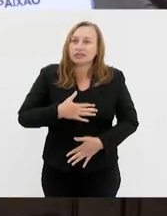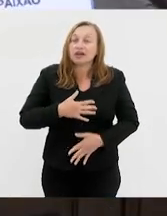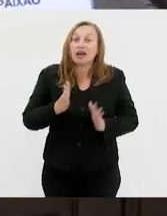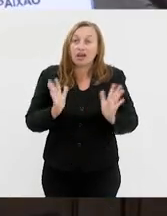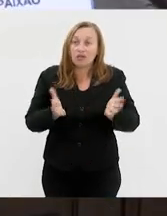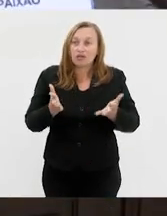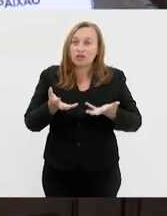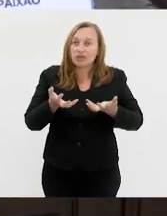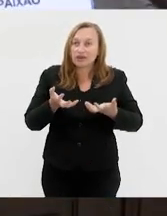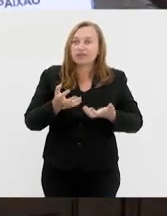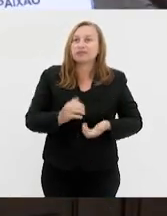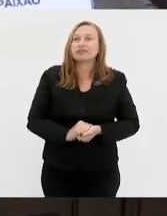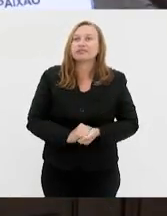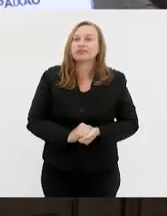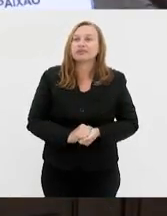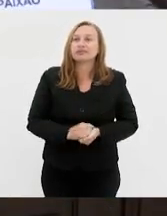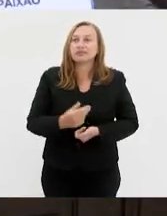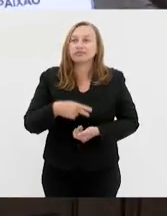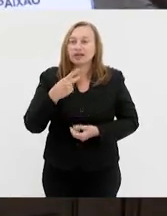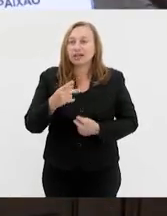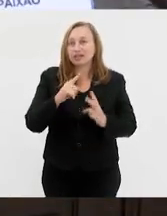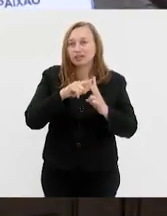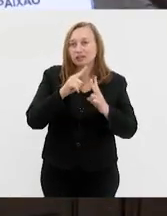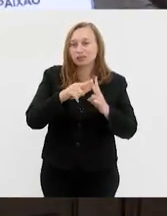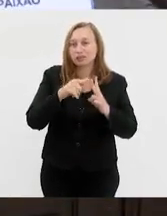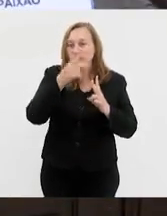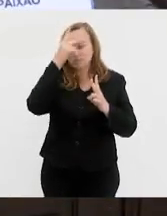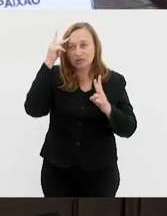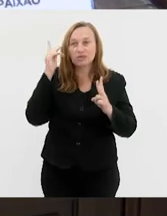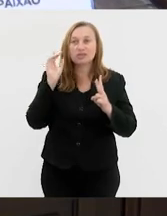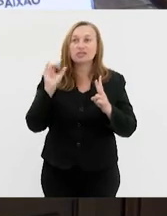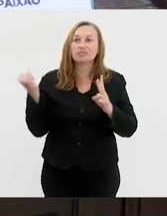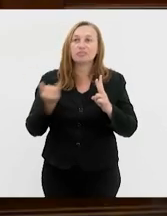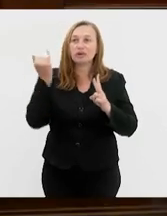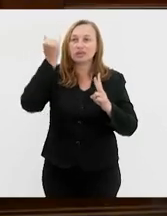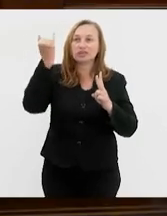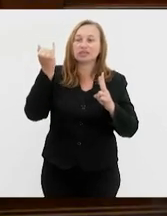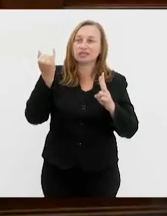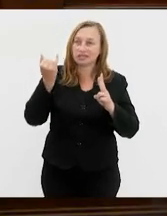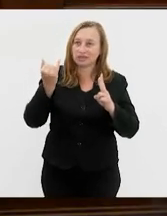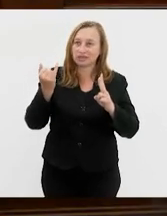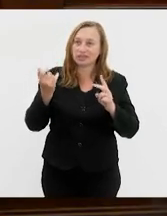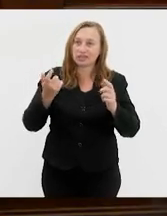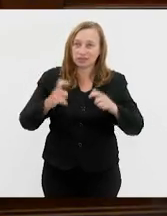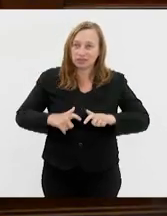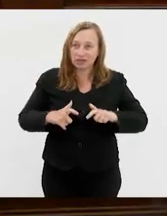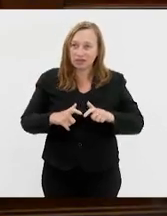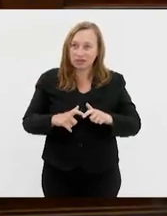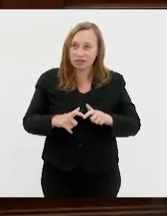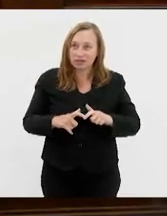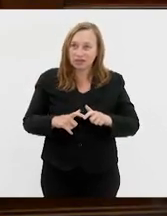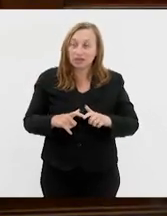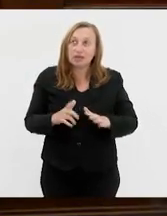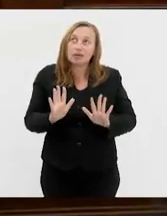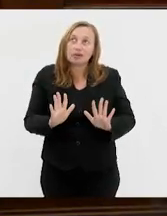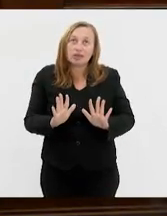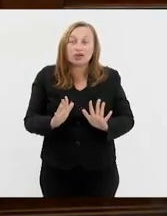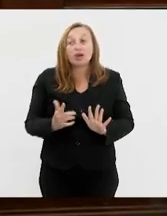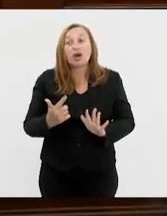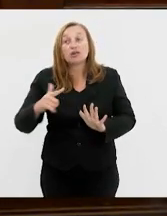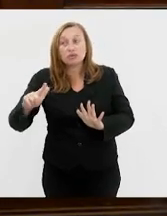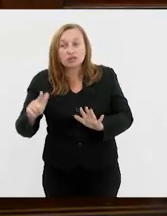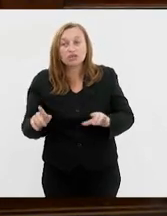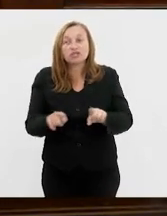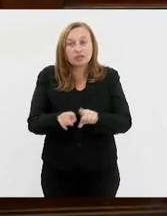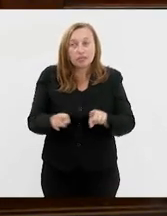tentar, e aqui tem duas figuras aqui importantíssimas nesse cenário, não que as outras não tenham sido, né?